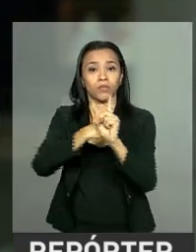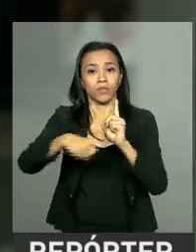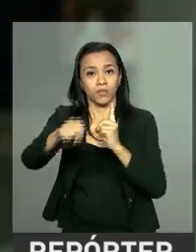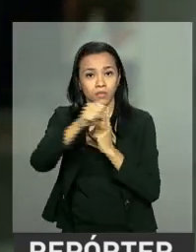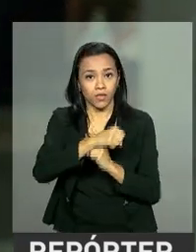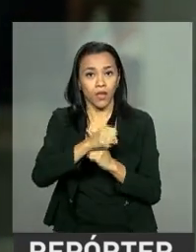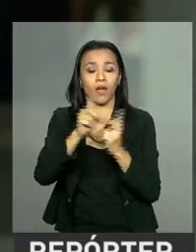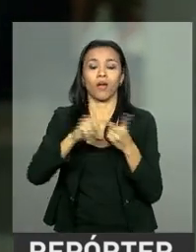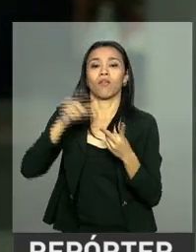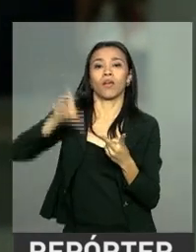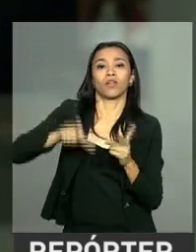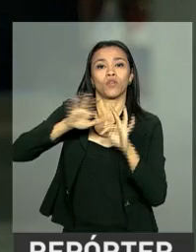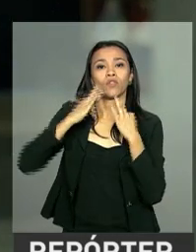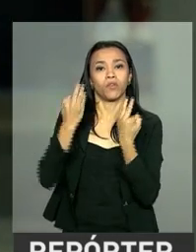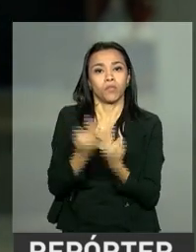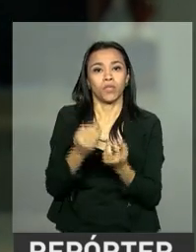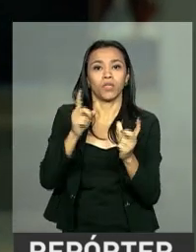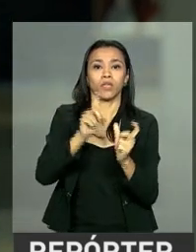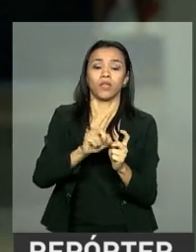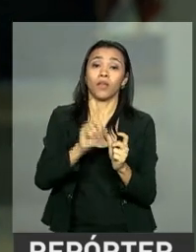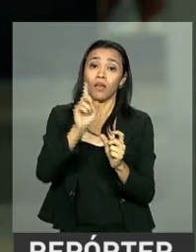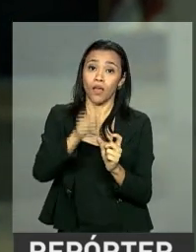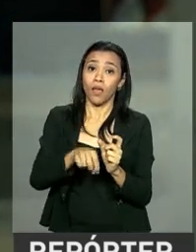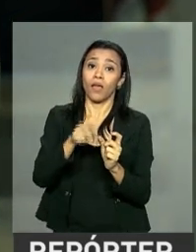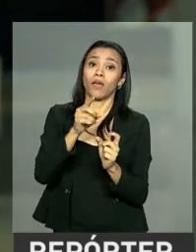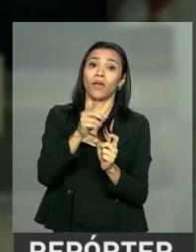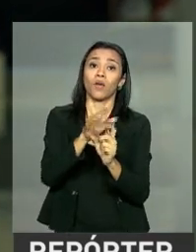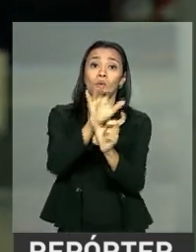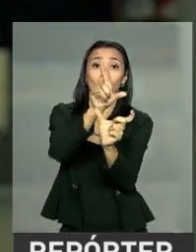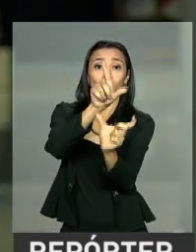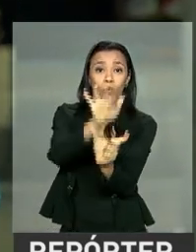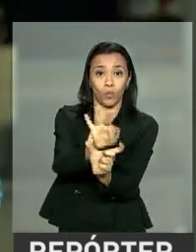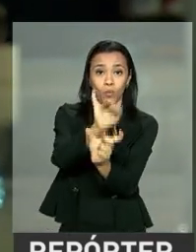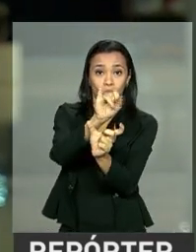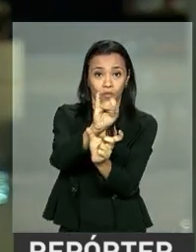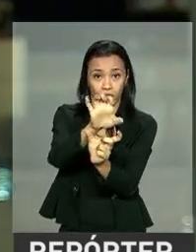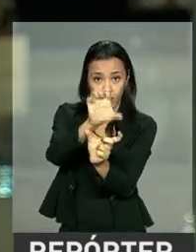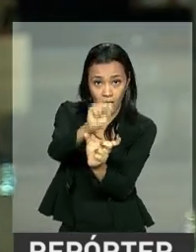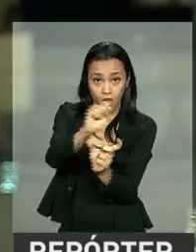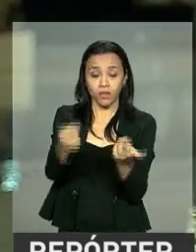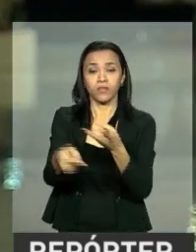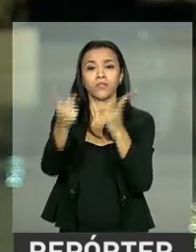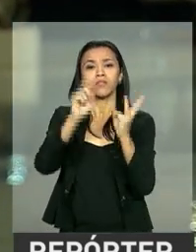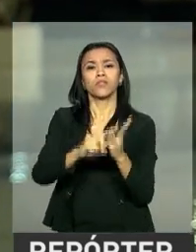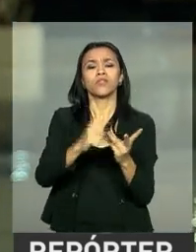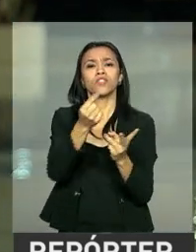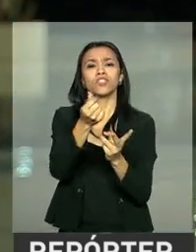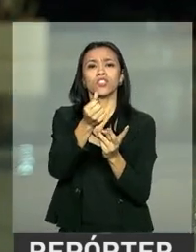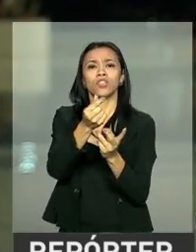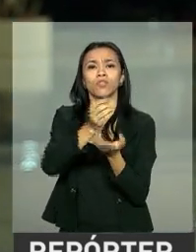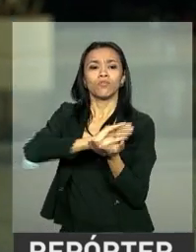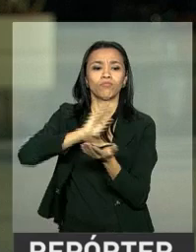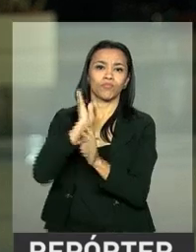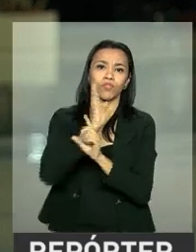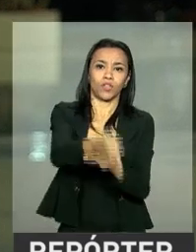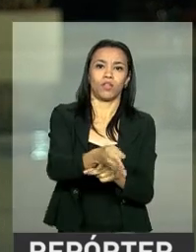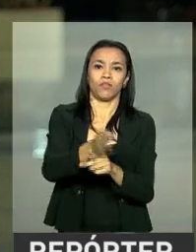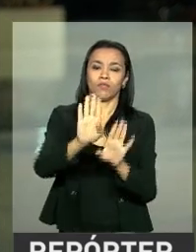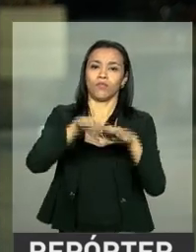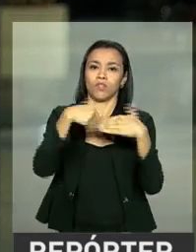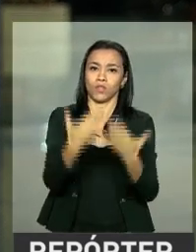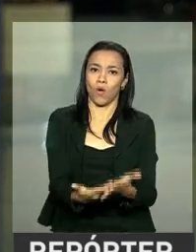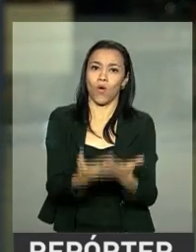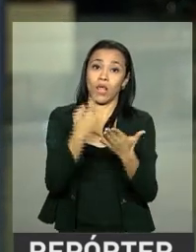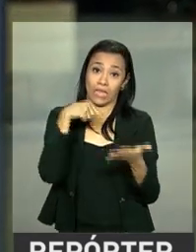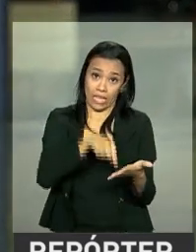como Bolsa Família fundo de financiamento estudantil o fi e o programa dinheiro direto na escola temer